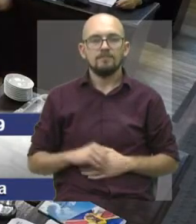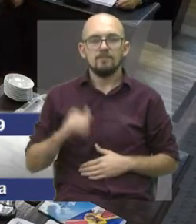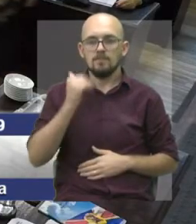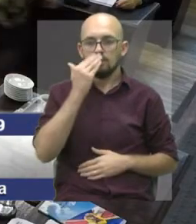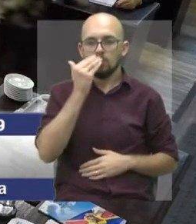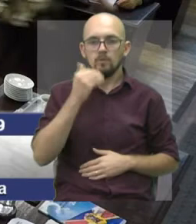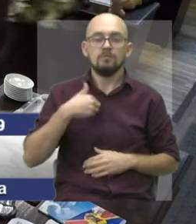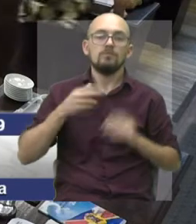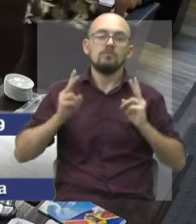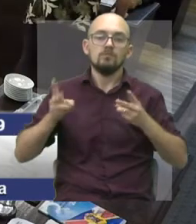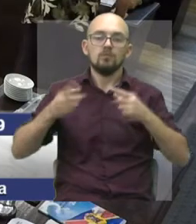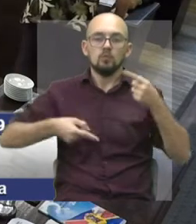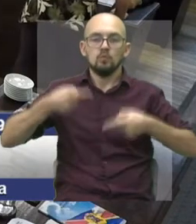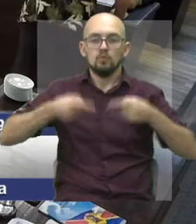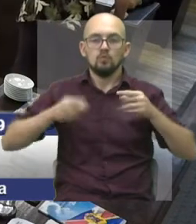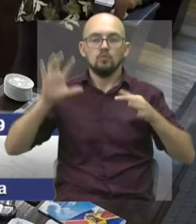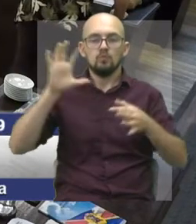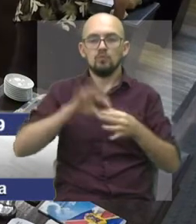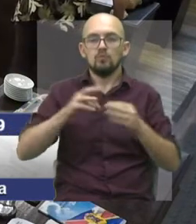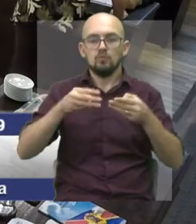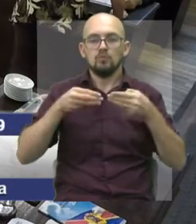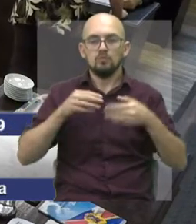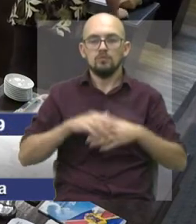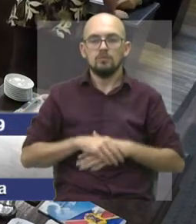Continua em discussão a referida moção.